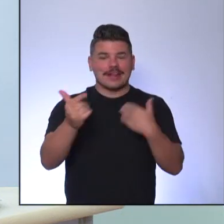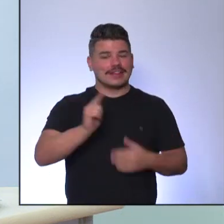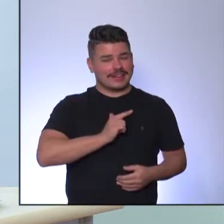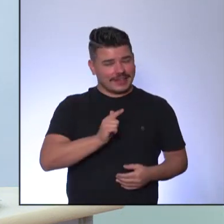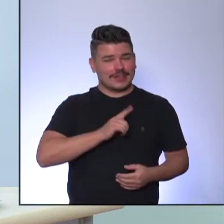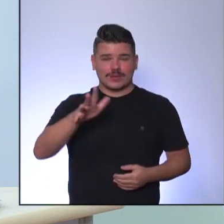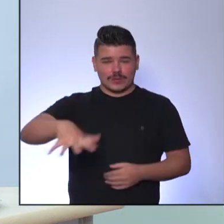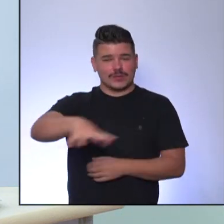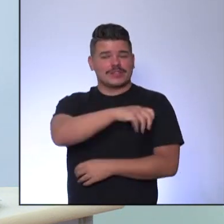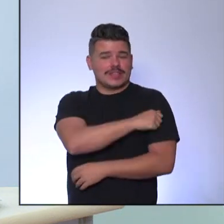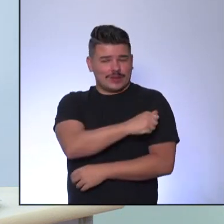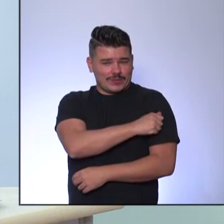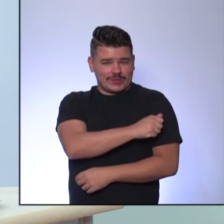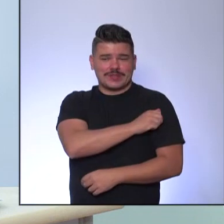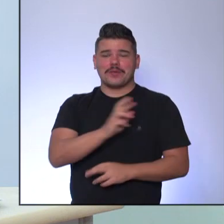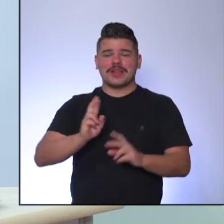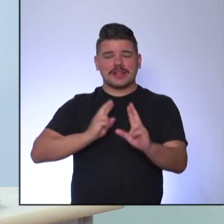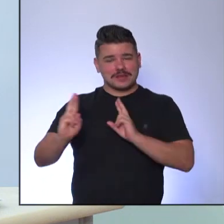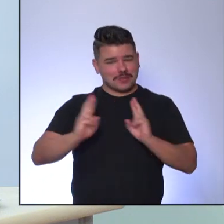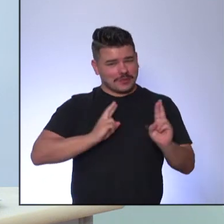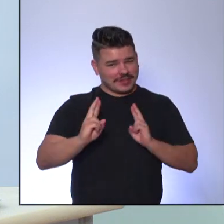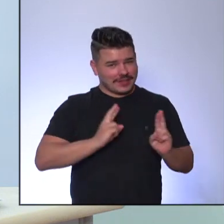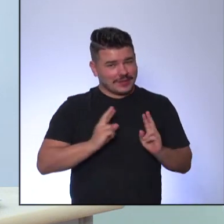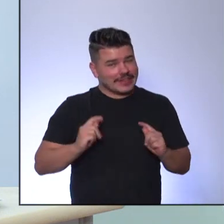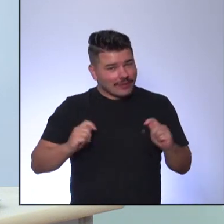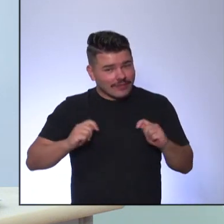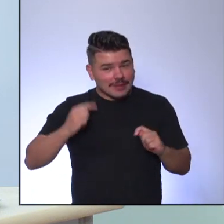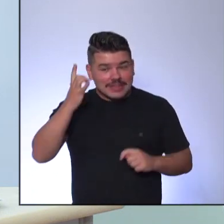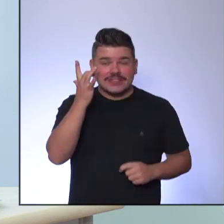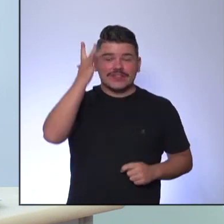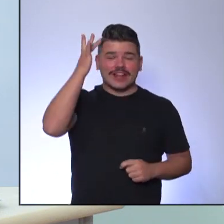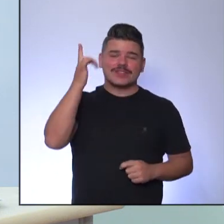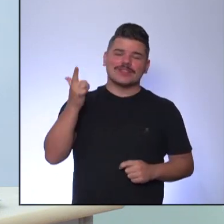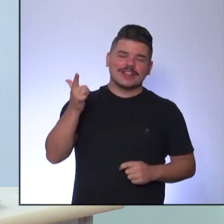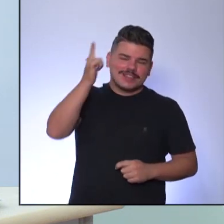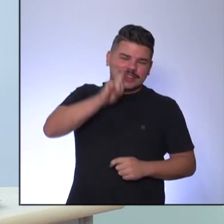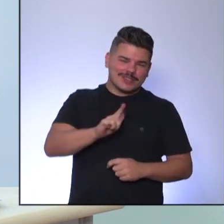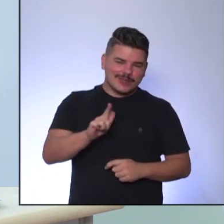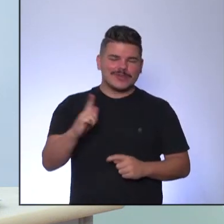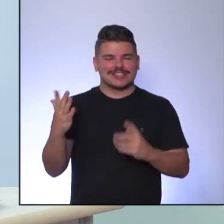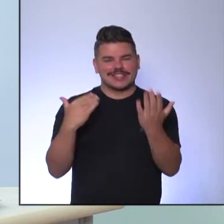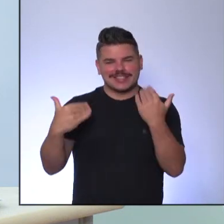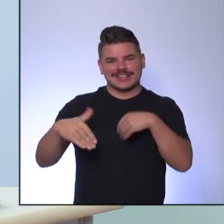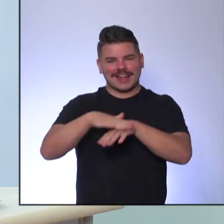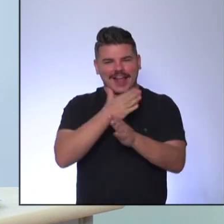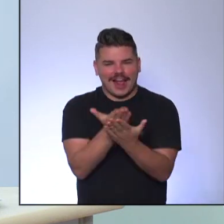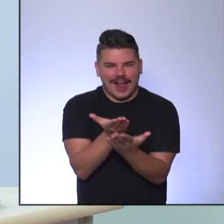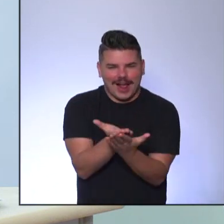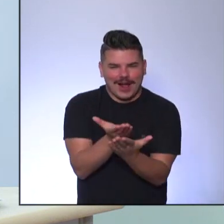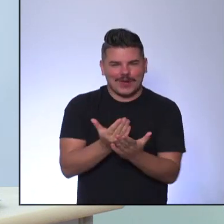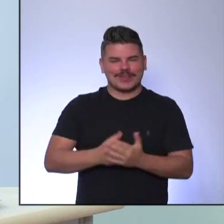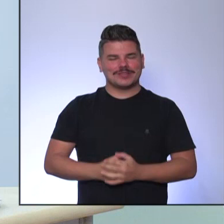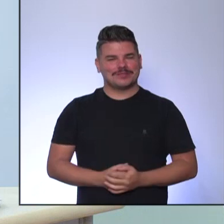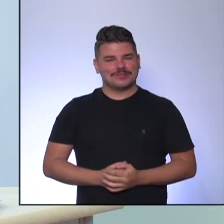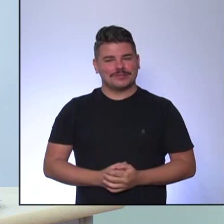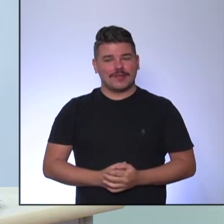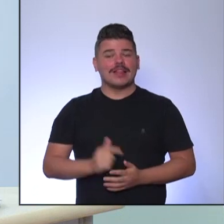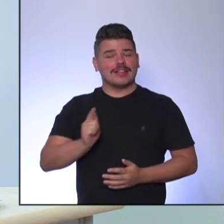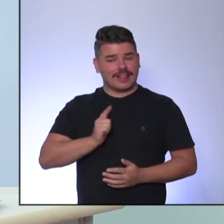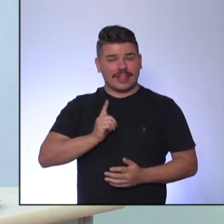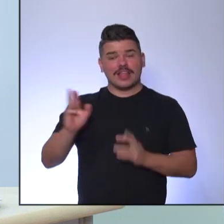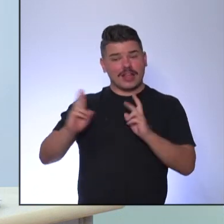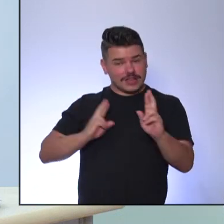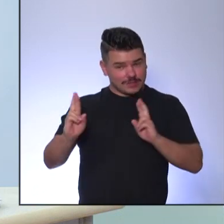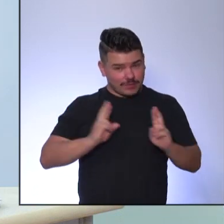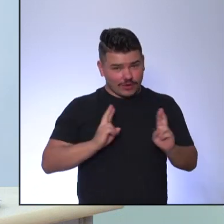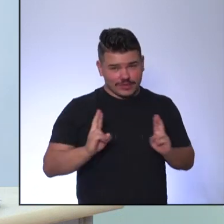aqui do que está sendo trabalhado na nossa aula aqui, né? Tem algumas respostas aqui, principalmente na questão lá